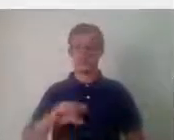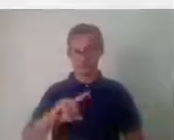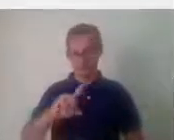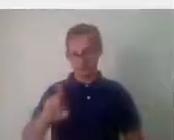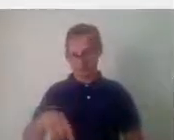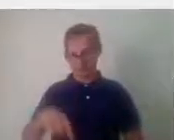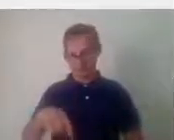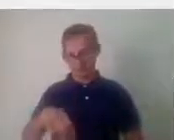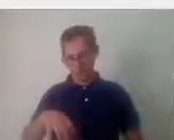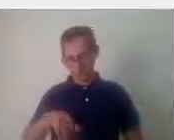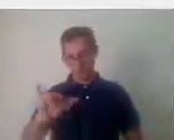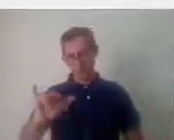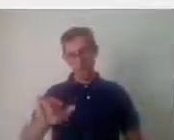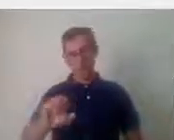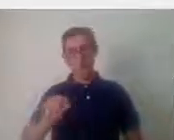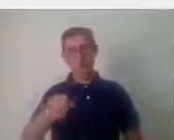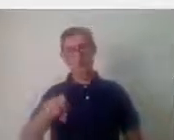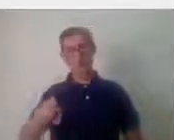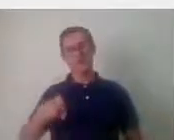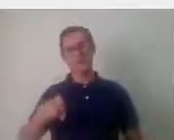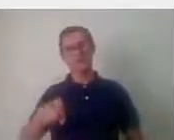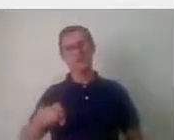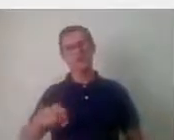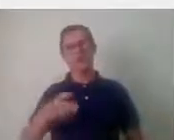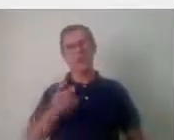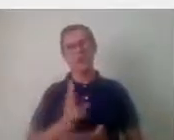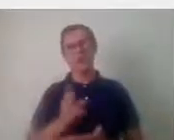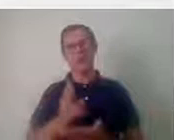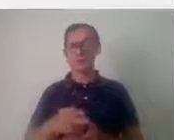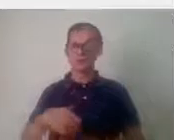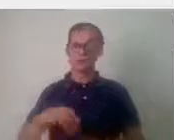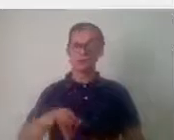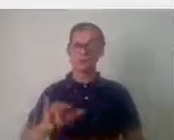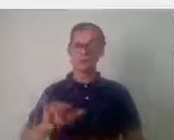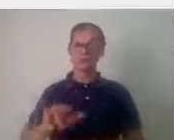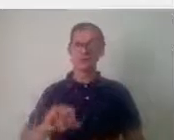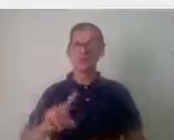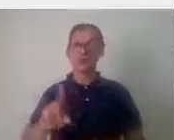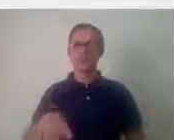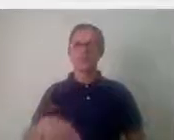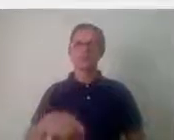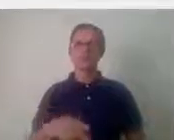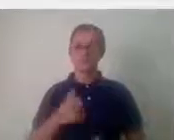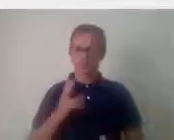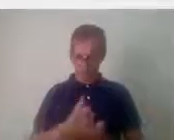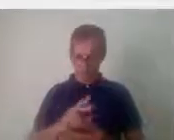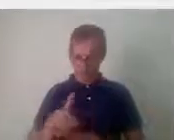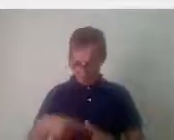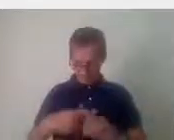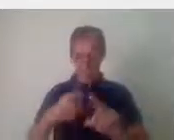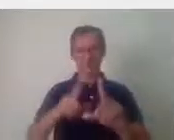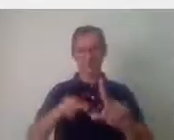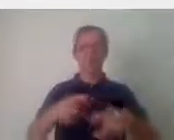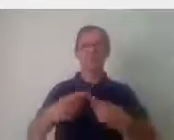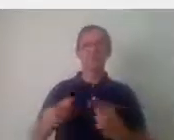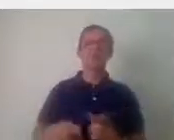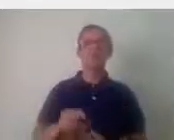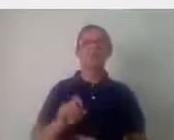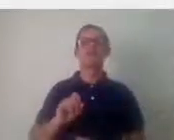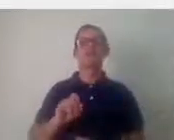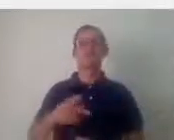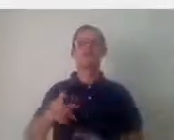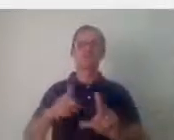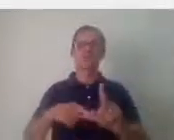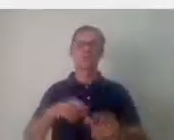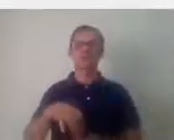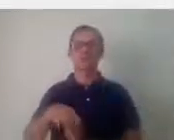em relação a y, 8x é constante. Integral de constante, constante vezes a letra. Quem que é a sua letra?